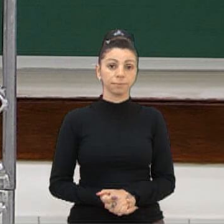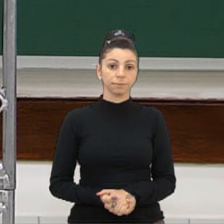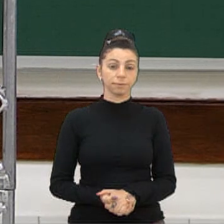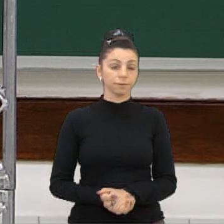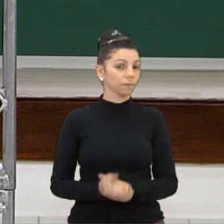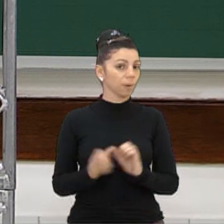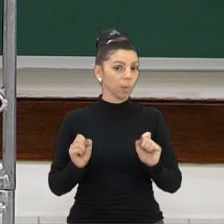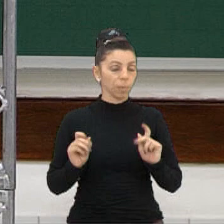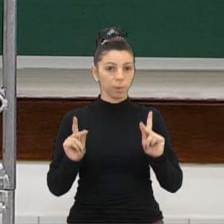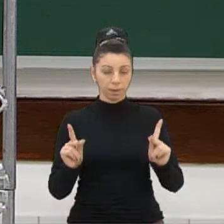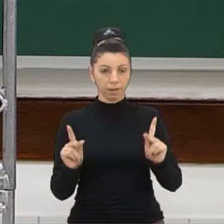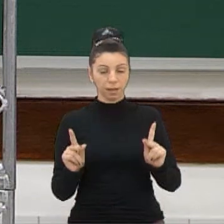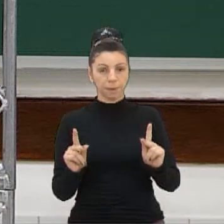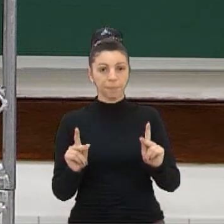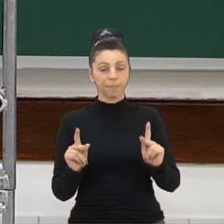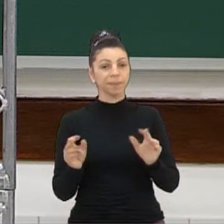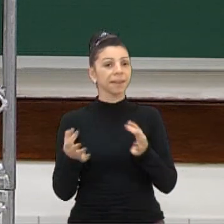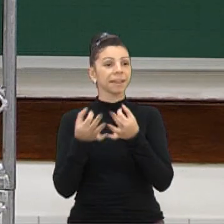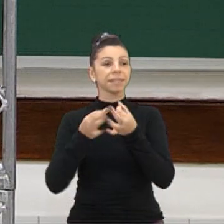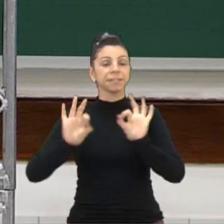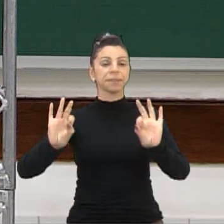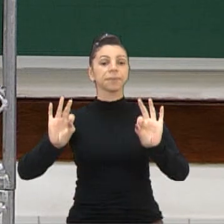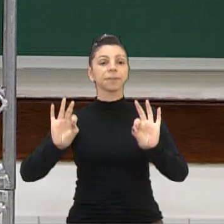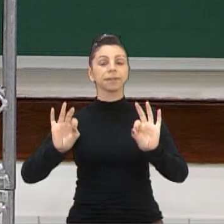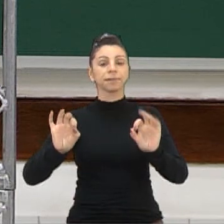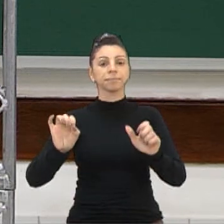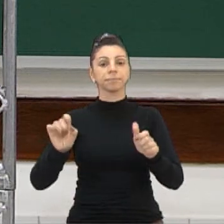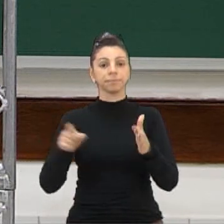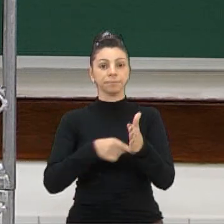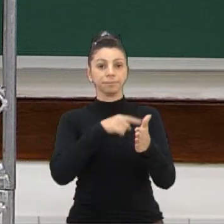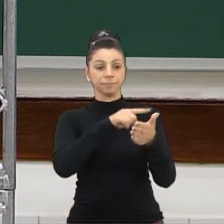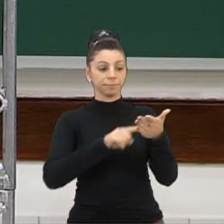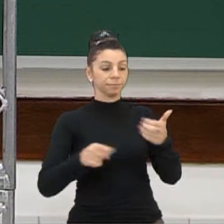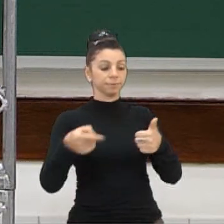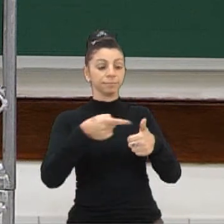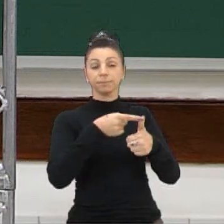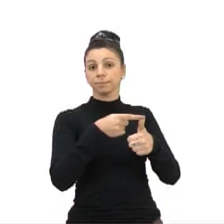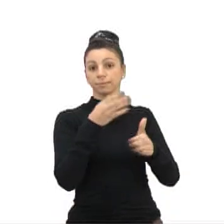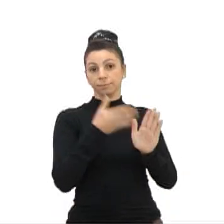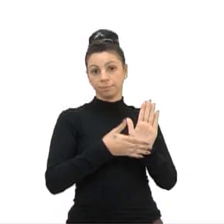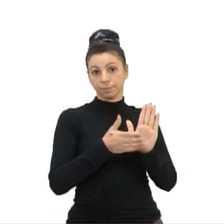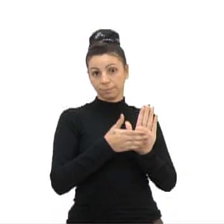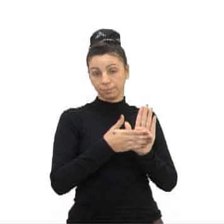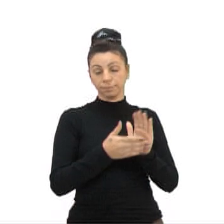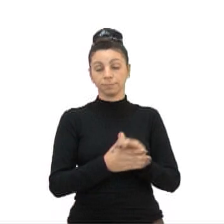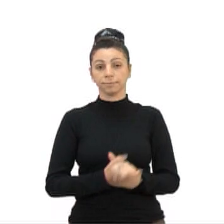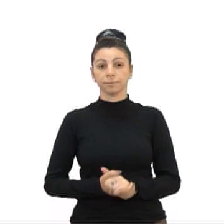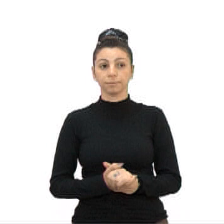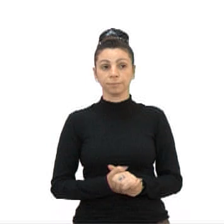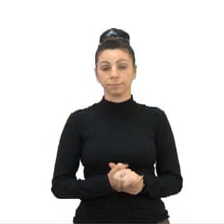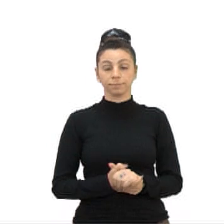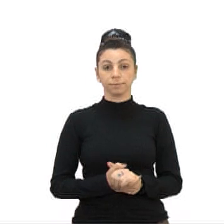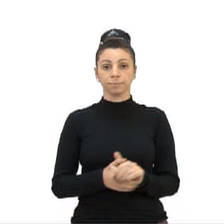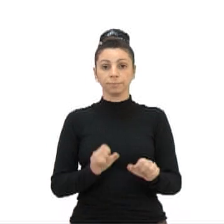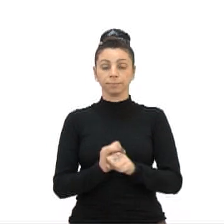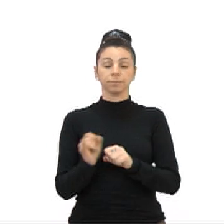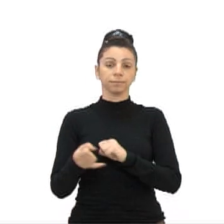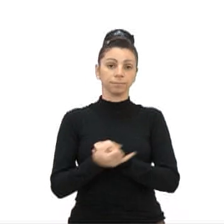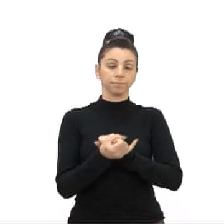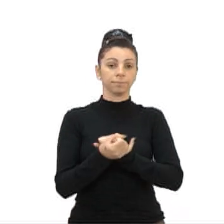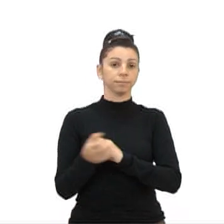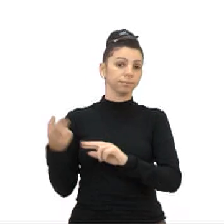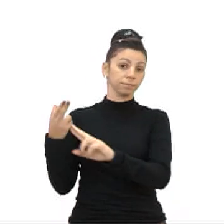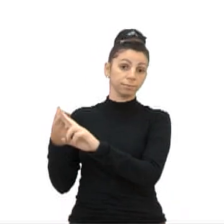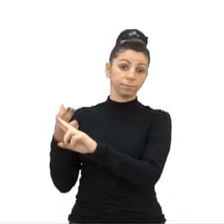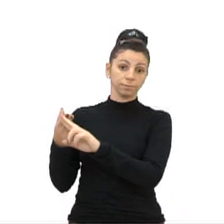Ok, pessoal? Então, acertou essa questão quem marcou também a primeira proposta ali, né, que disse que esse adjetivo aqui